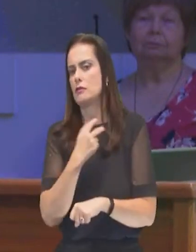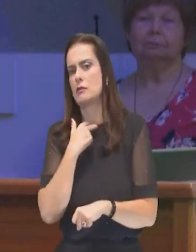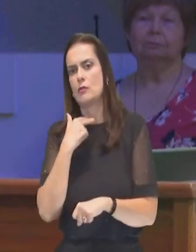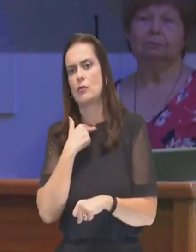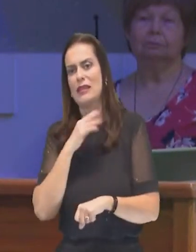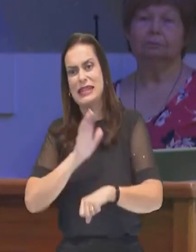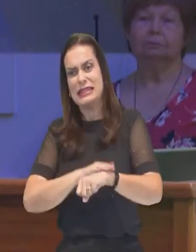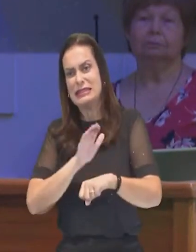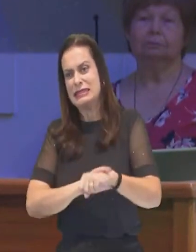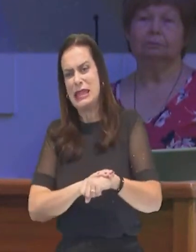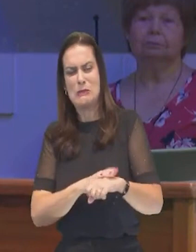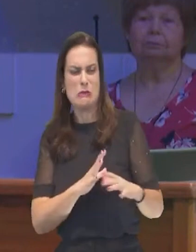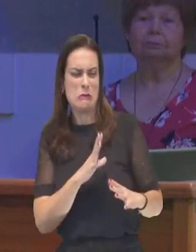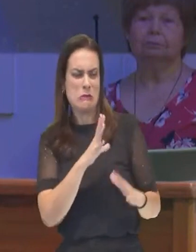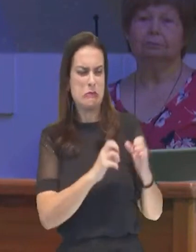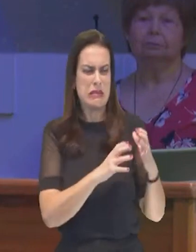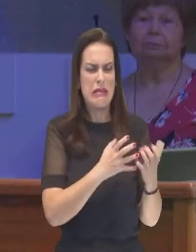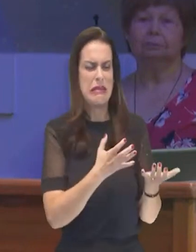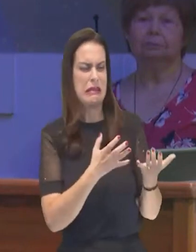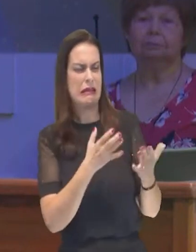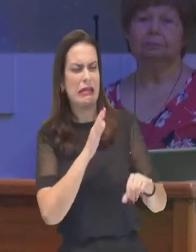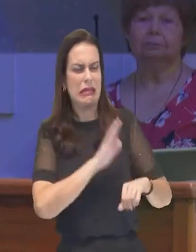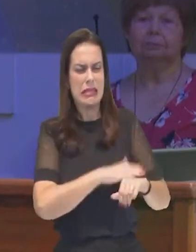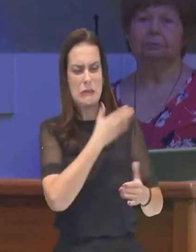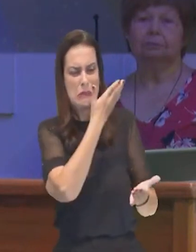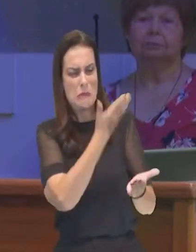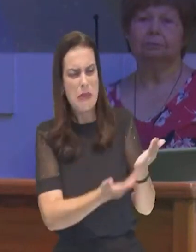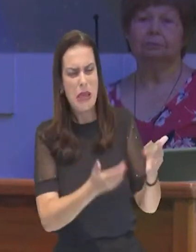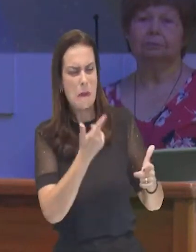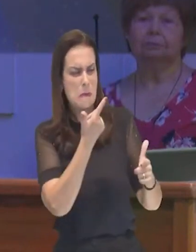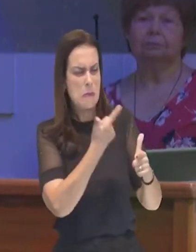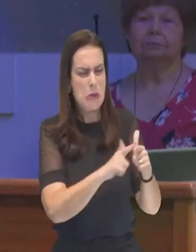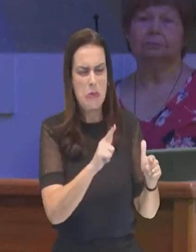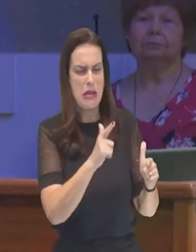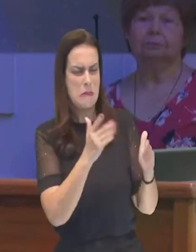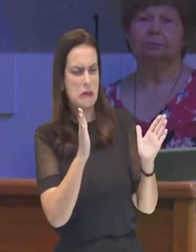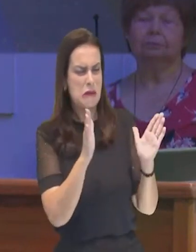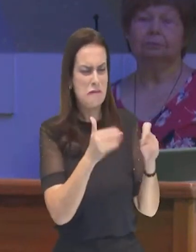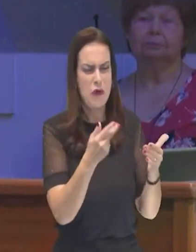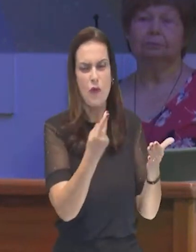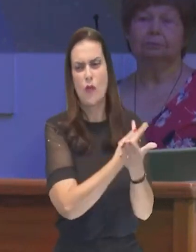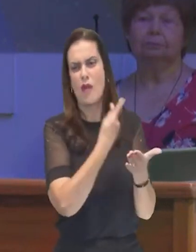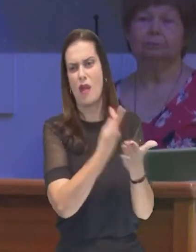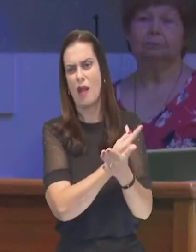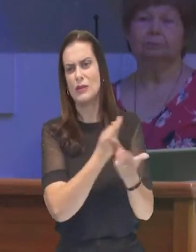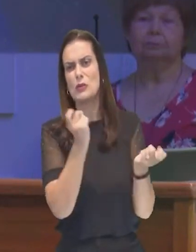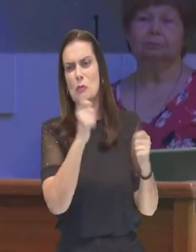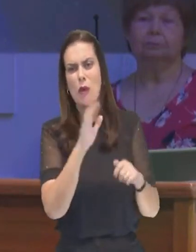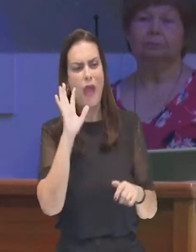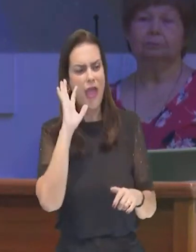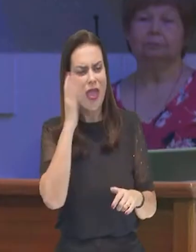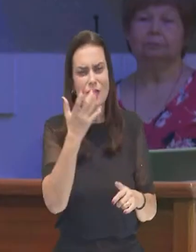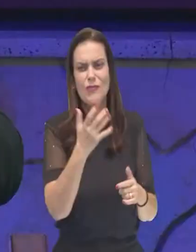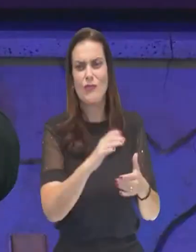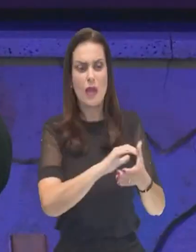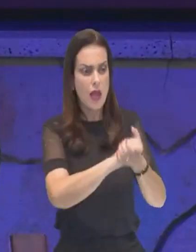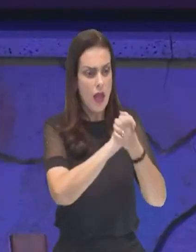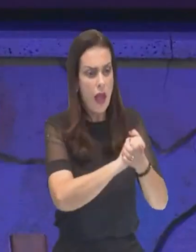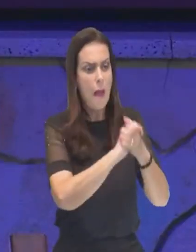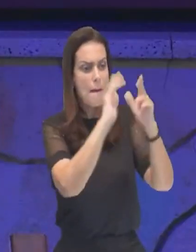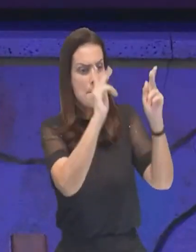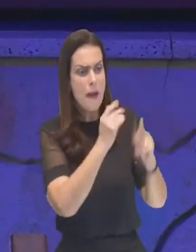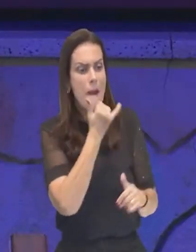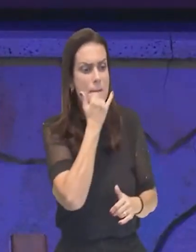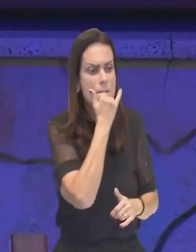com intrigas, quanto tempo desperdiçado com problemas que podem ser resolvidos com uma palavra, com um aperto de mão.